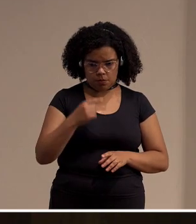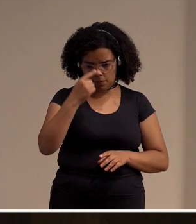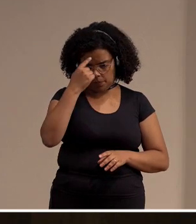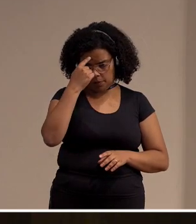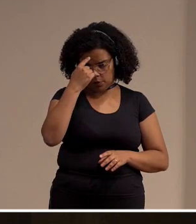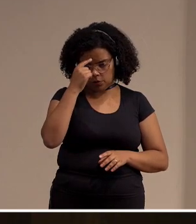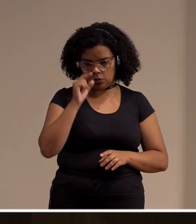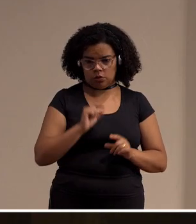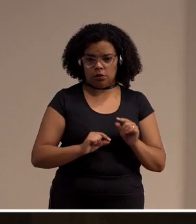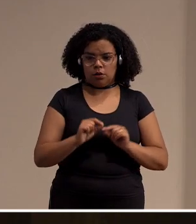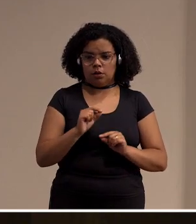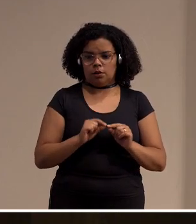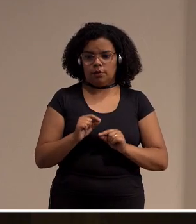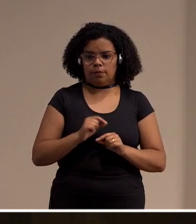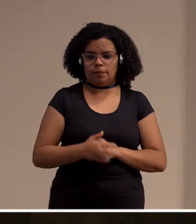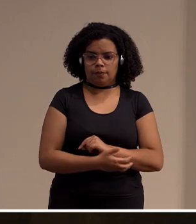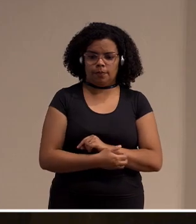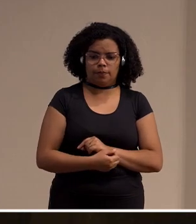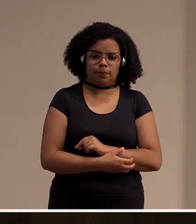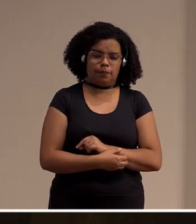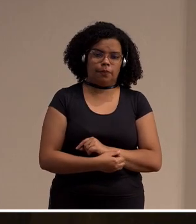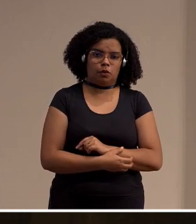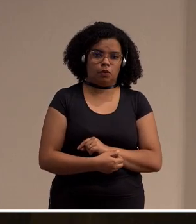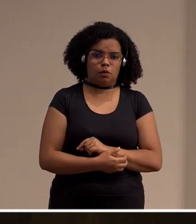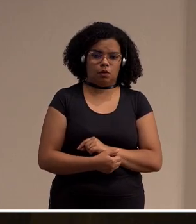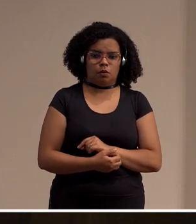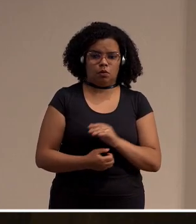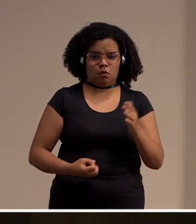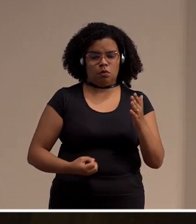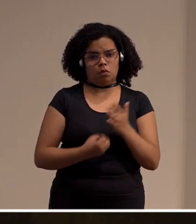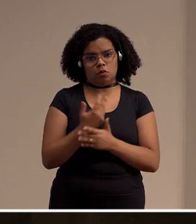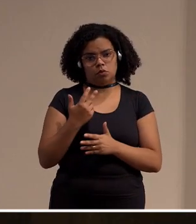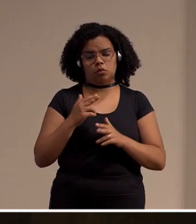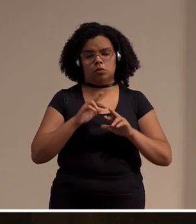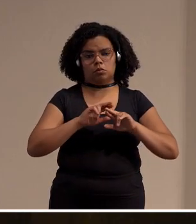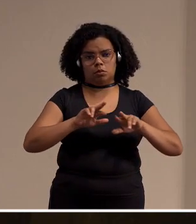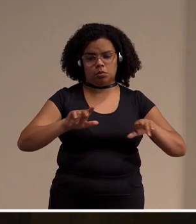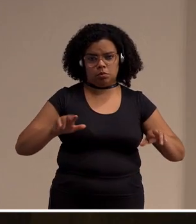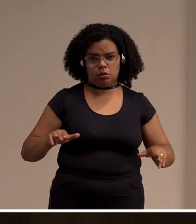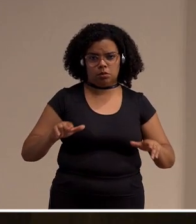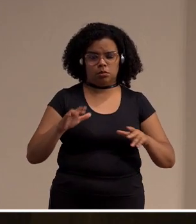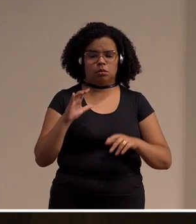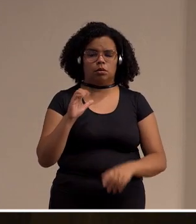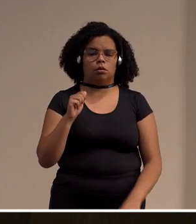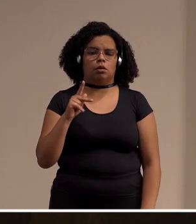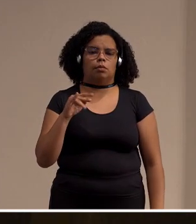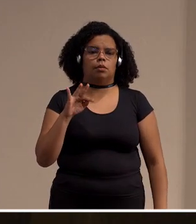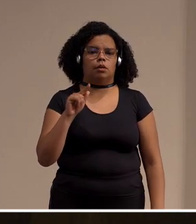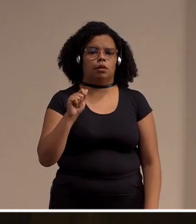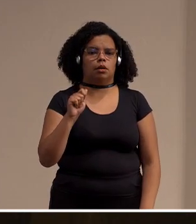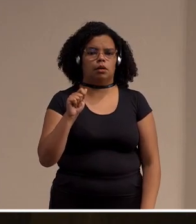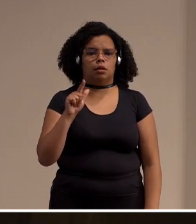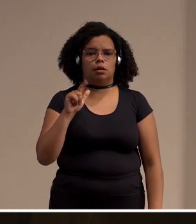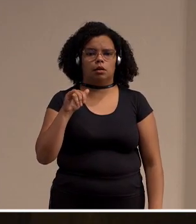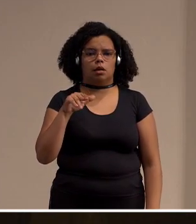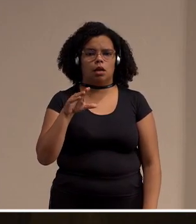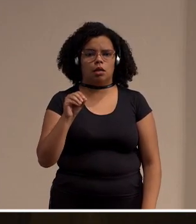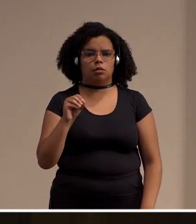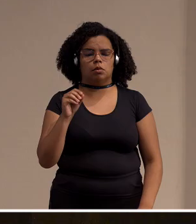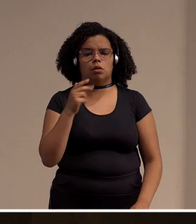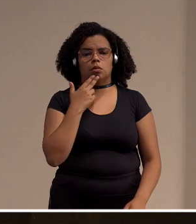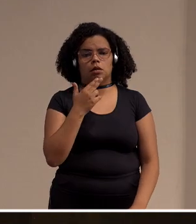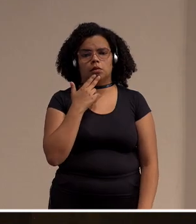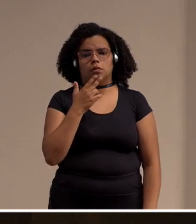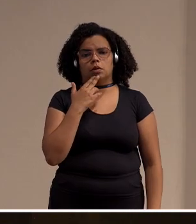próprio capitalismo é um lenguaje de ficção científica. Como o capitalismo é estetizado pelo un lenguaje de ficção